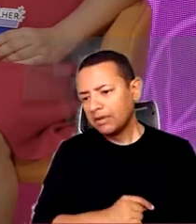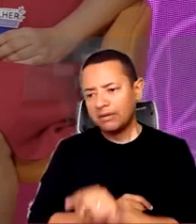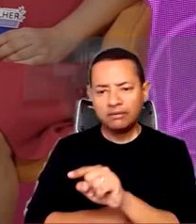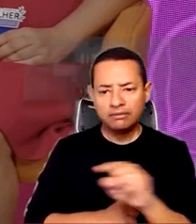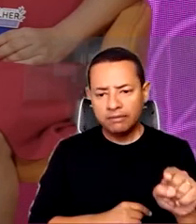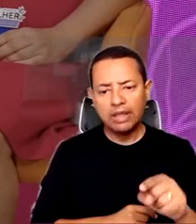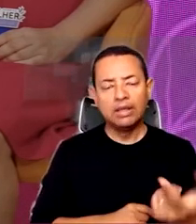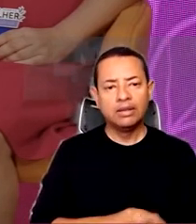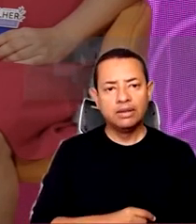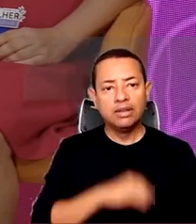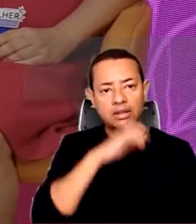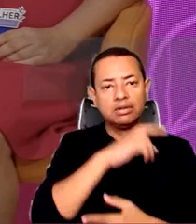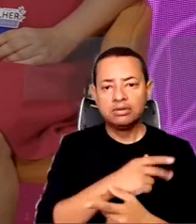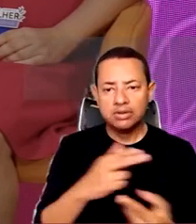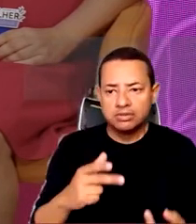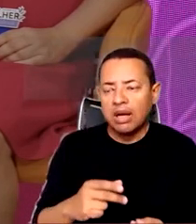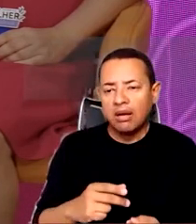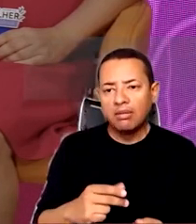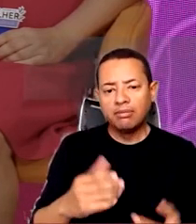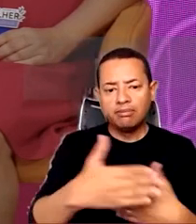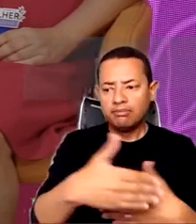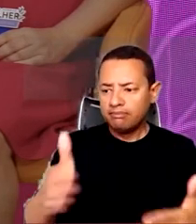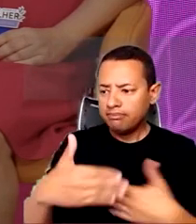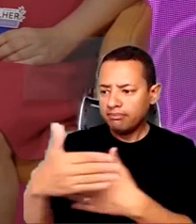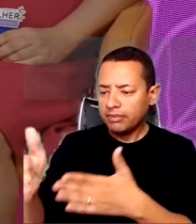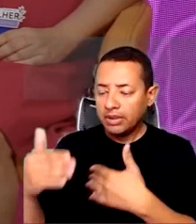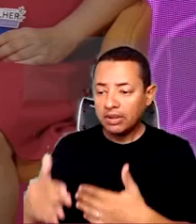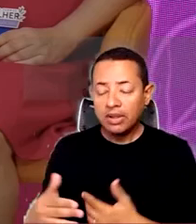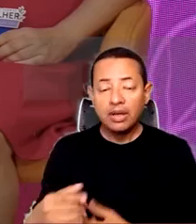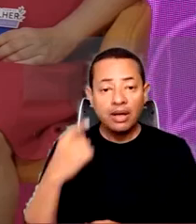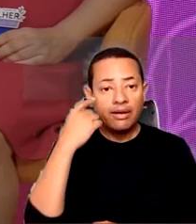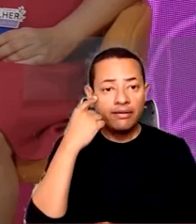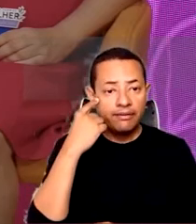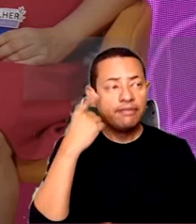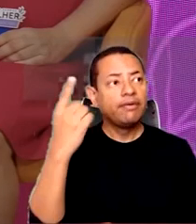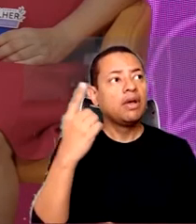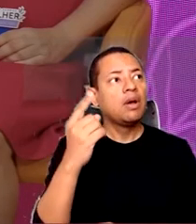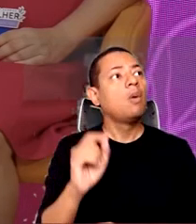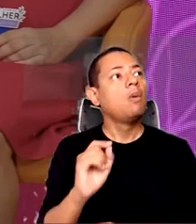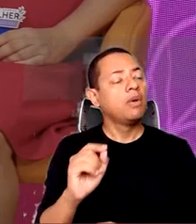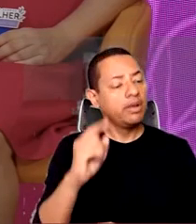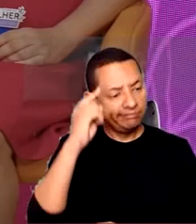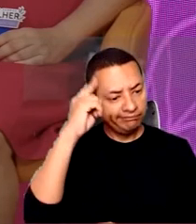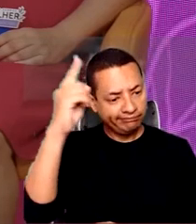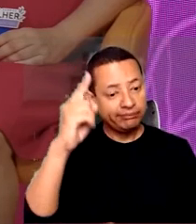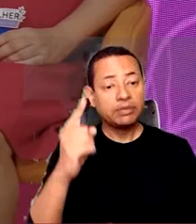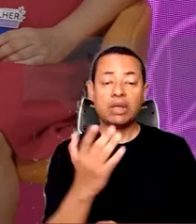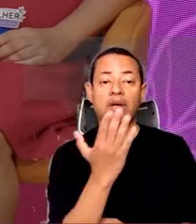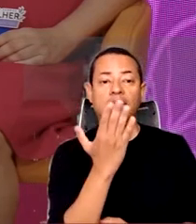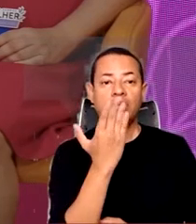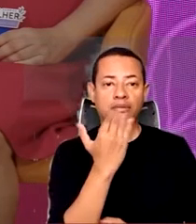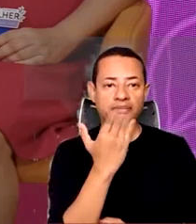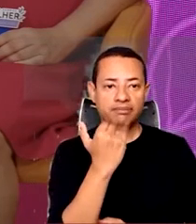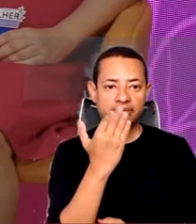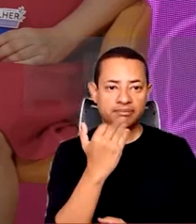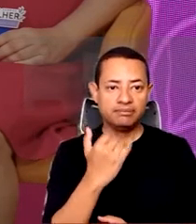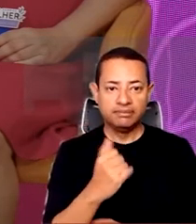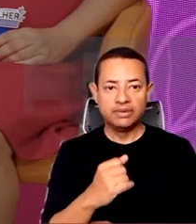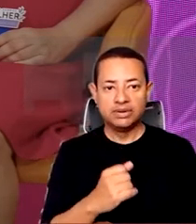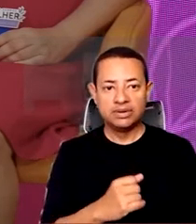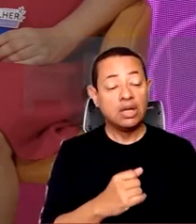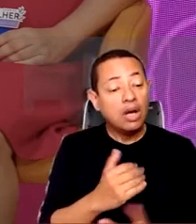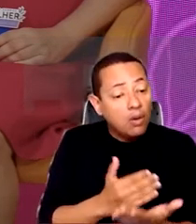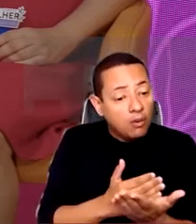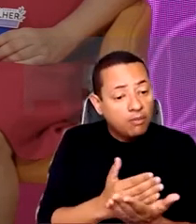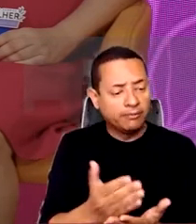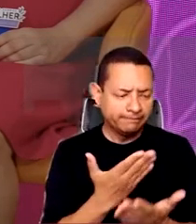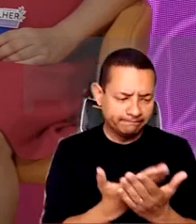da vida dos animais ali do animal em cativeiro e comecei a ver que a grande solução que a gente tinha naquele momento era através da alimentação e aí eu